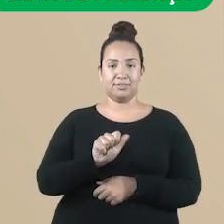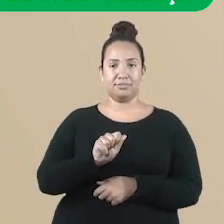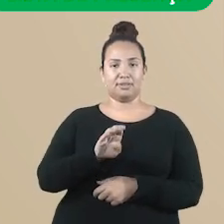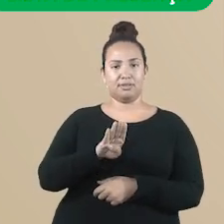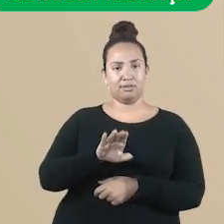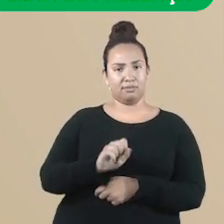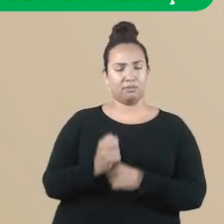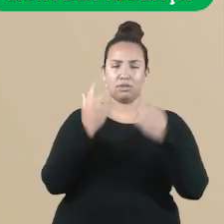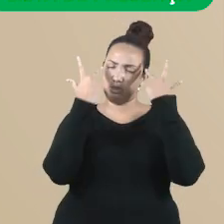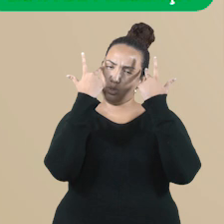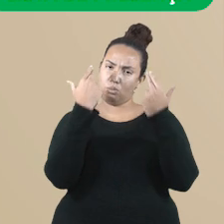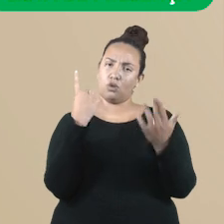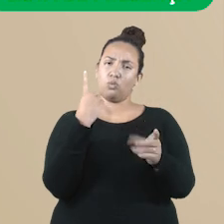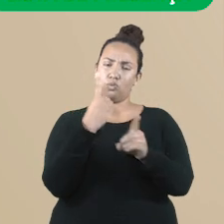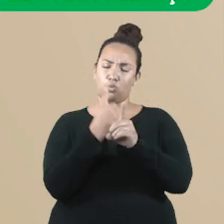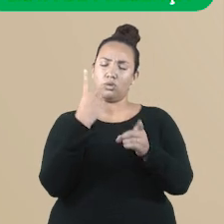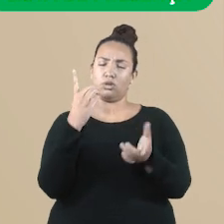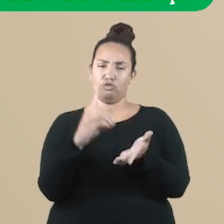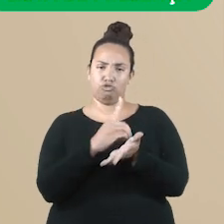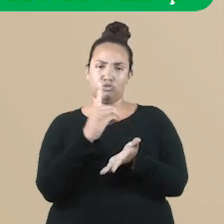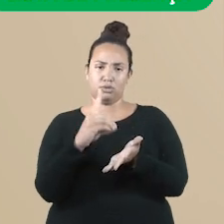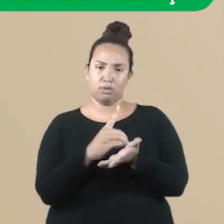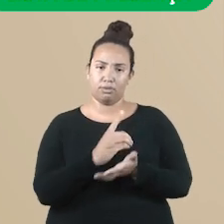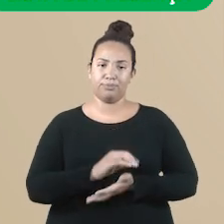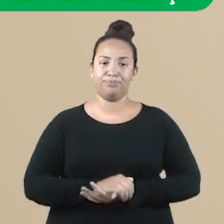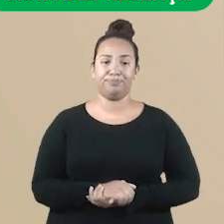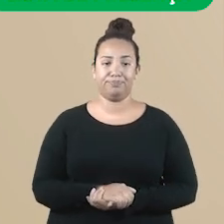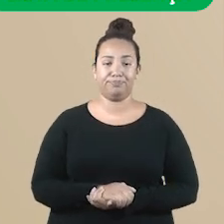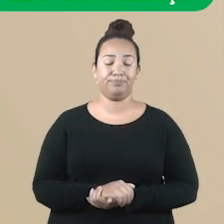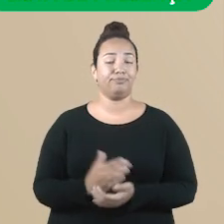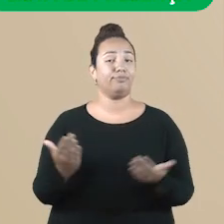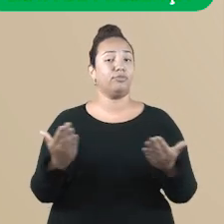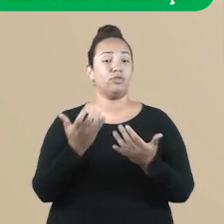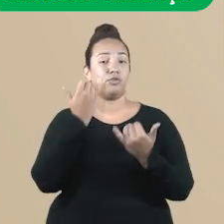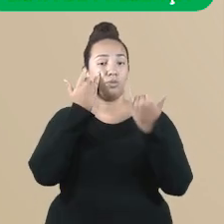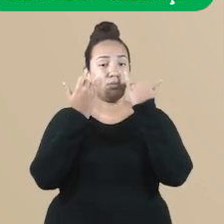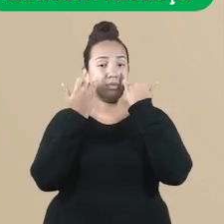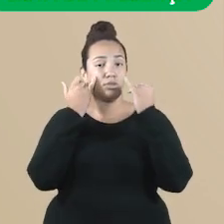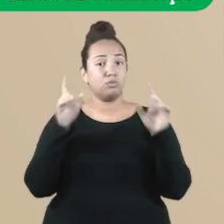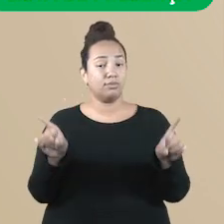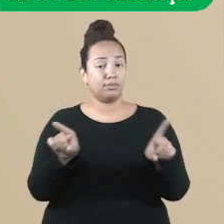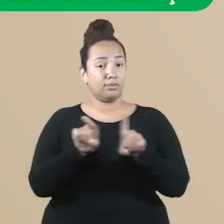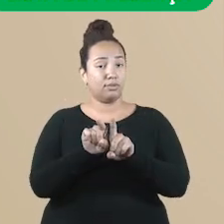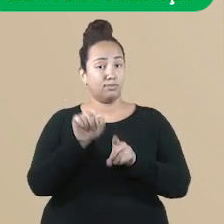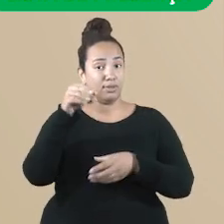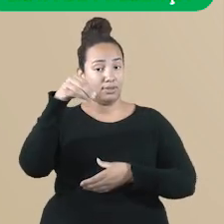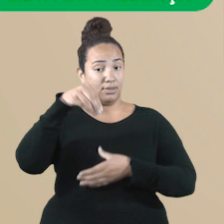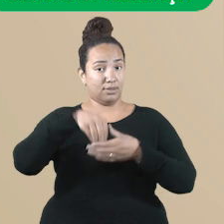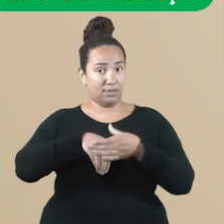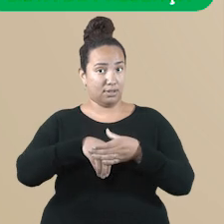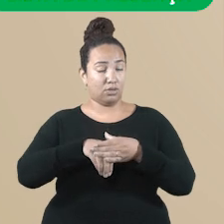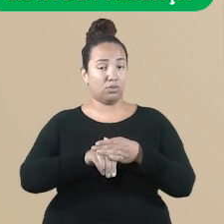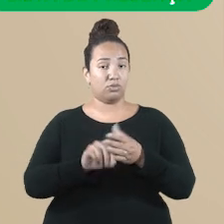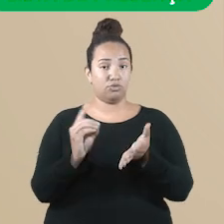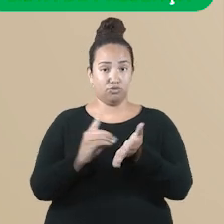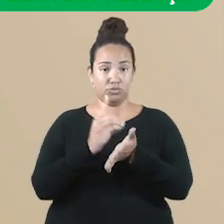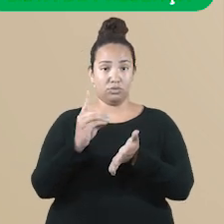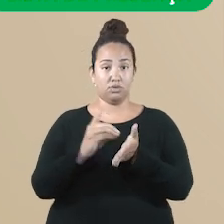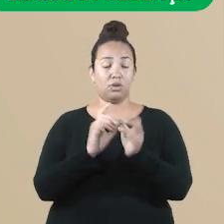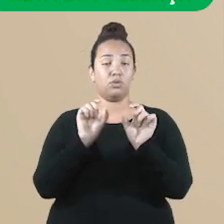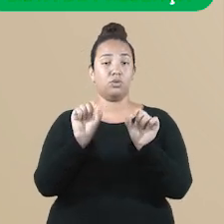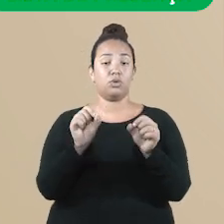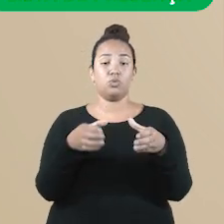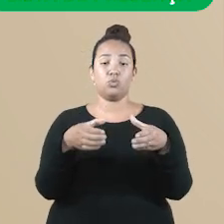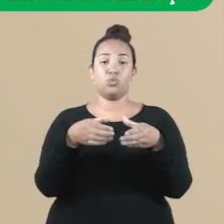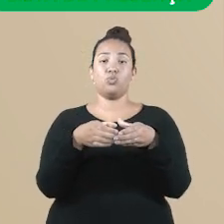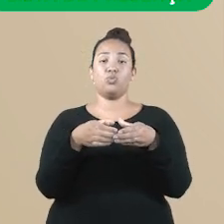E isso é muito comum nos verbetes de dicionário. Outra informação encontrada nos verbetes é a classe